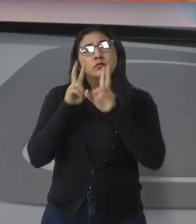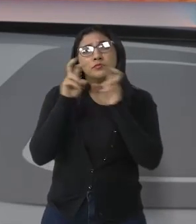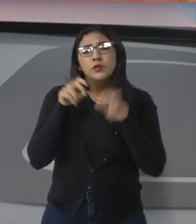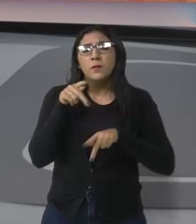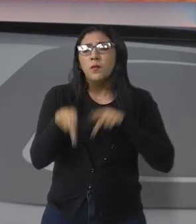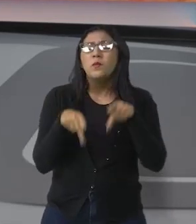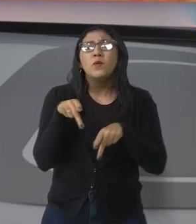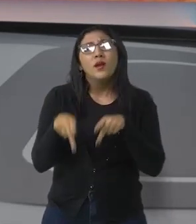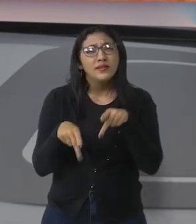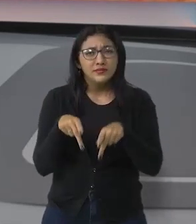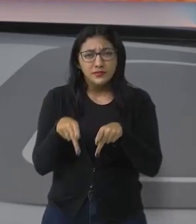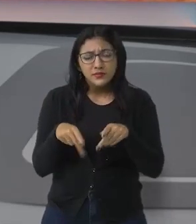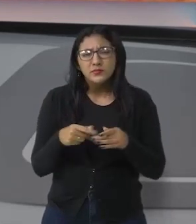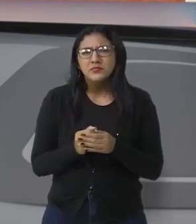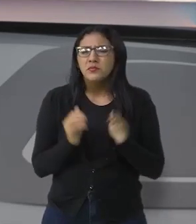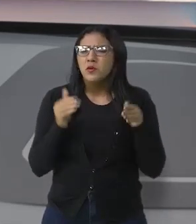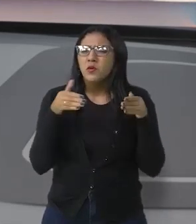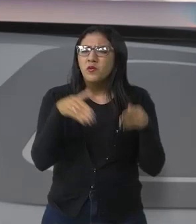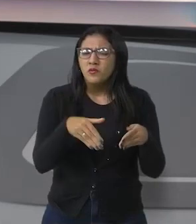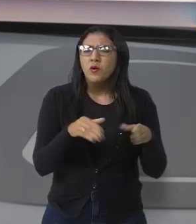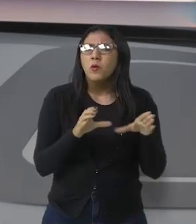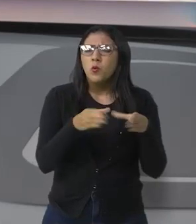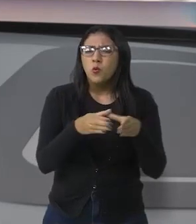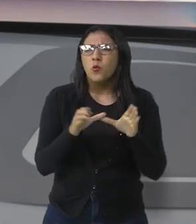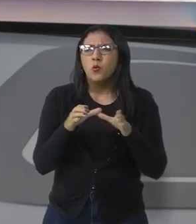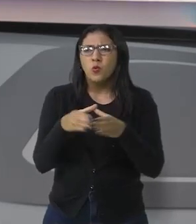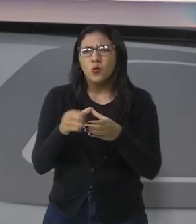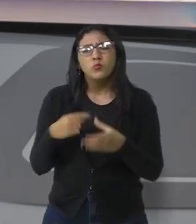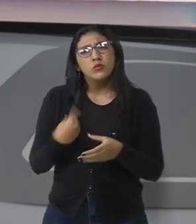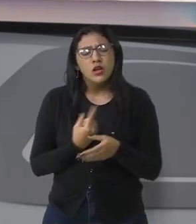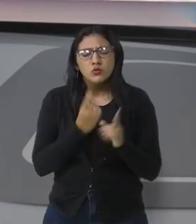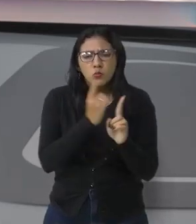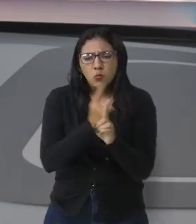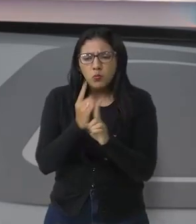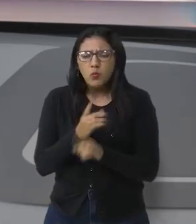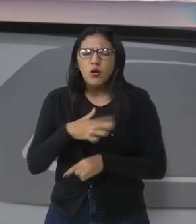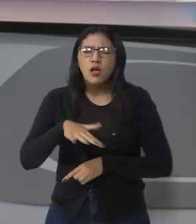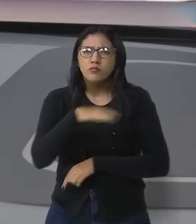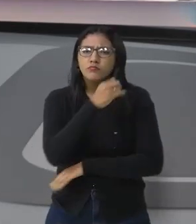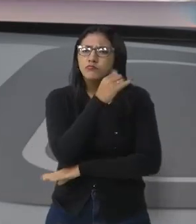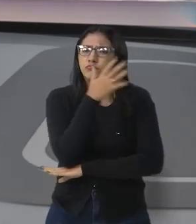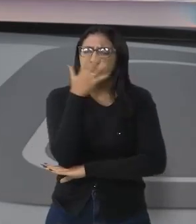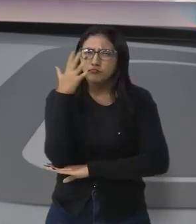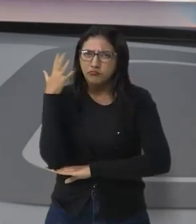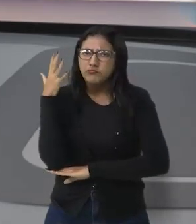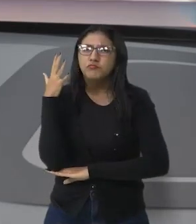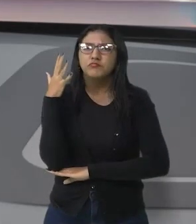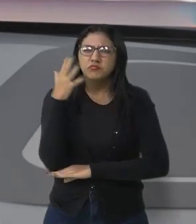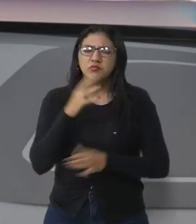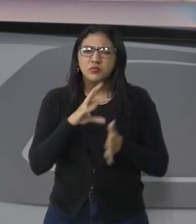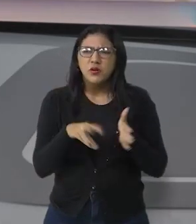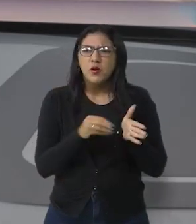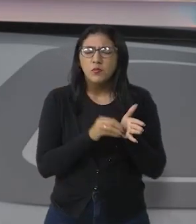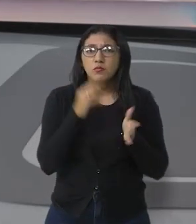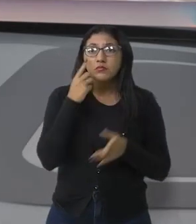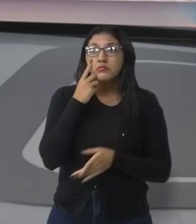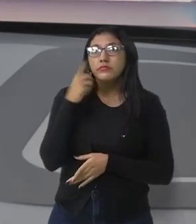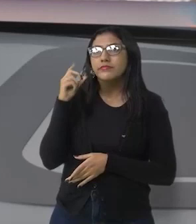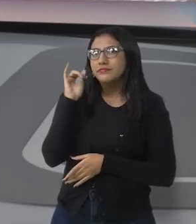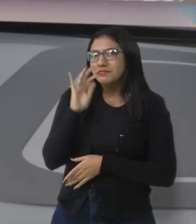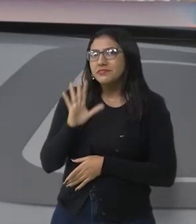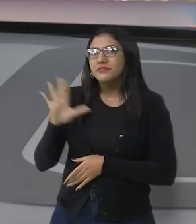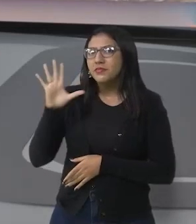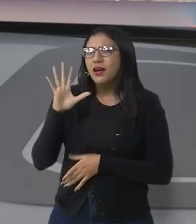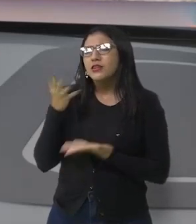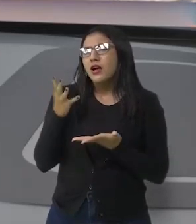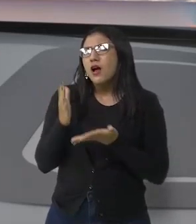população, mais específico as populações que a gente encontra na Amazônia, que aqui vocês já estão tendo algumas ideias do que são